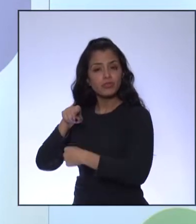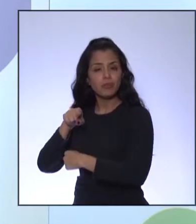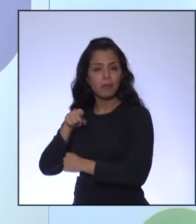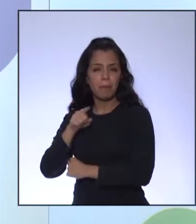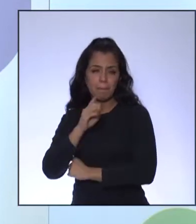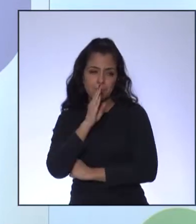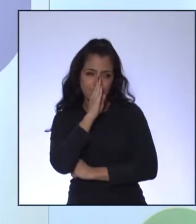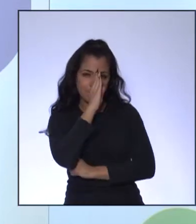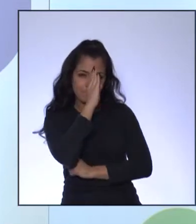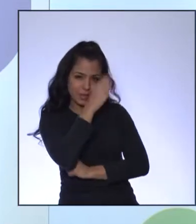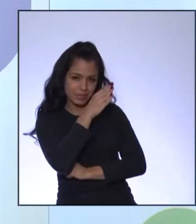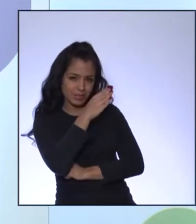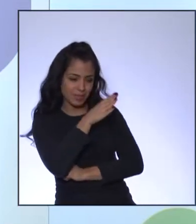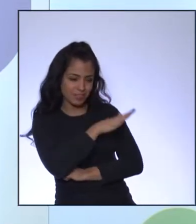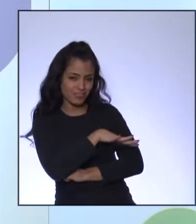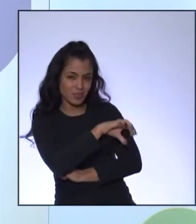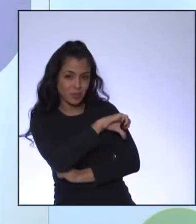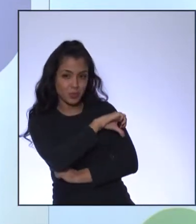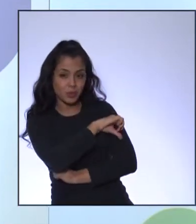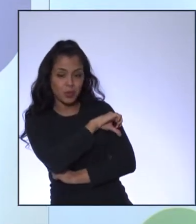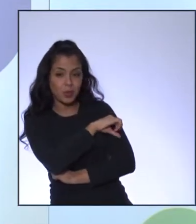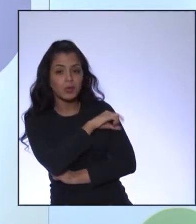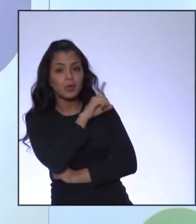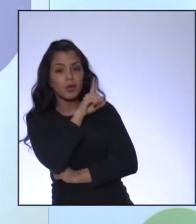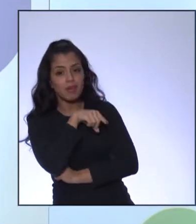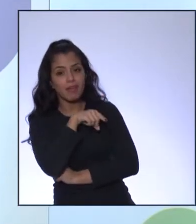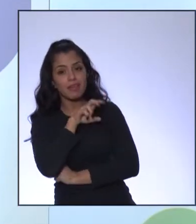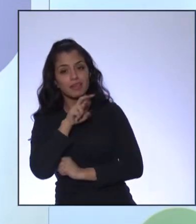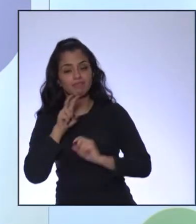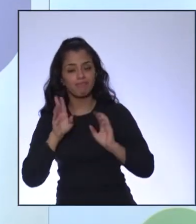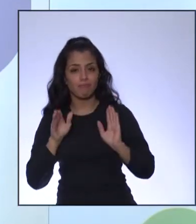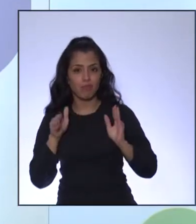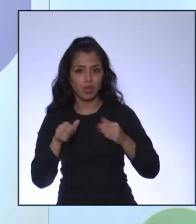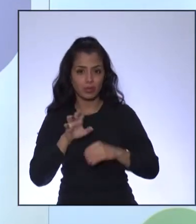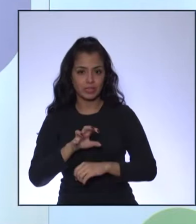principalmente no 9º ano, ele traz esse resgate.